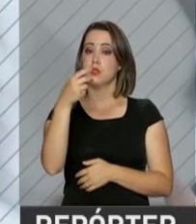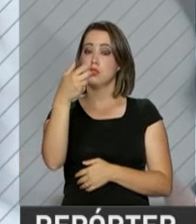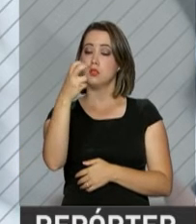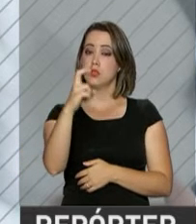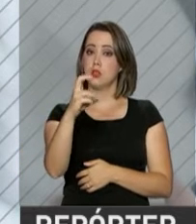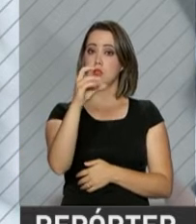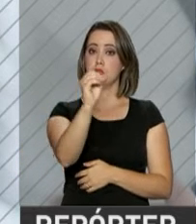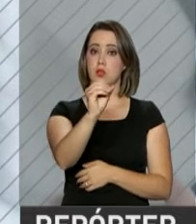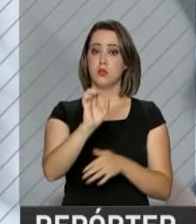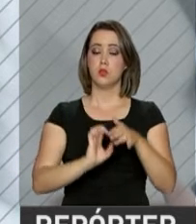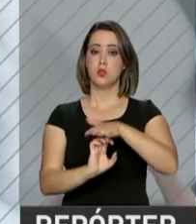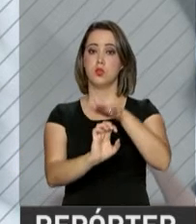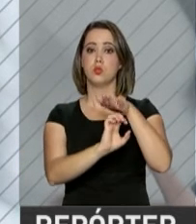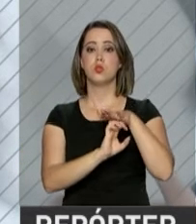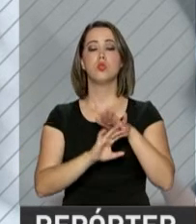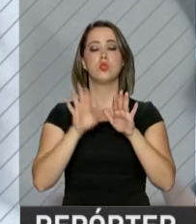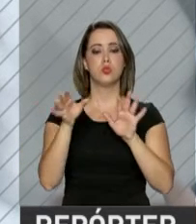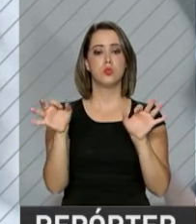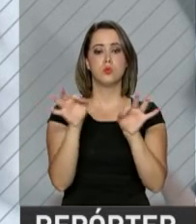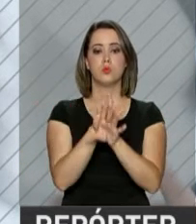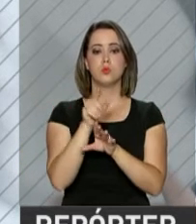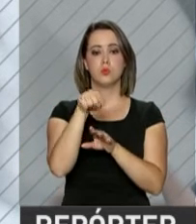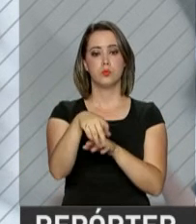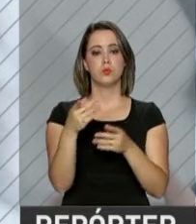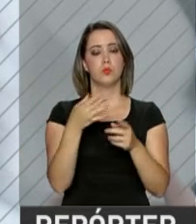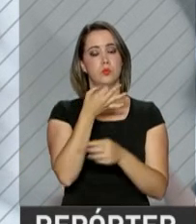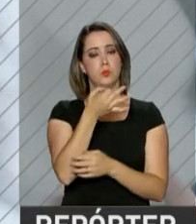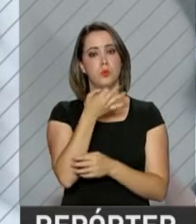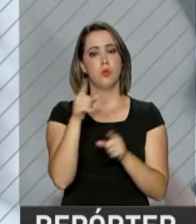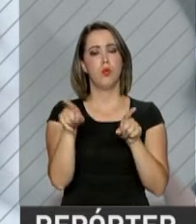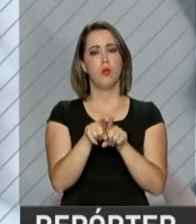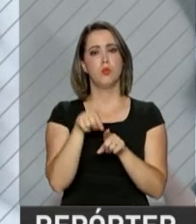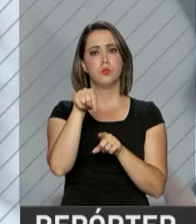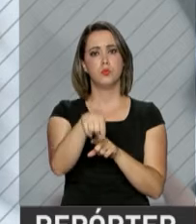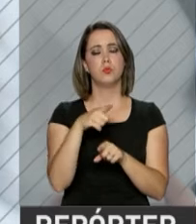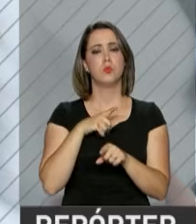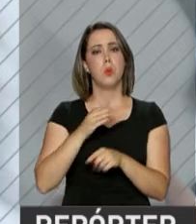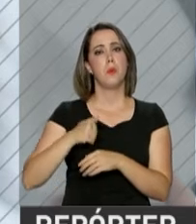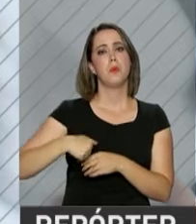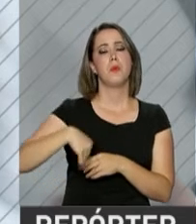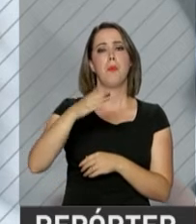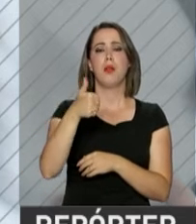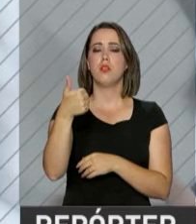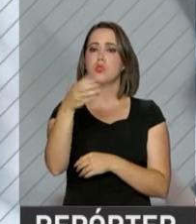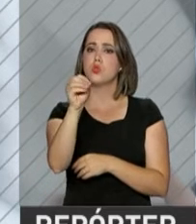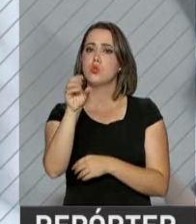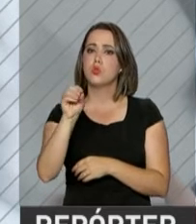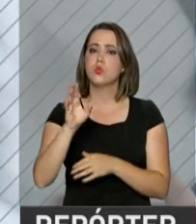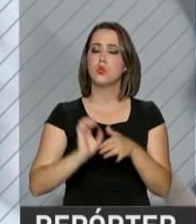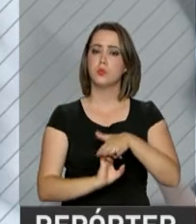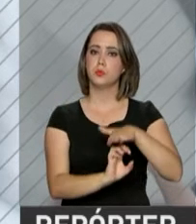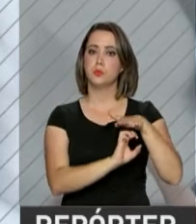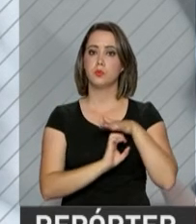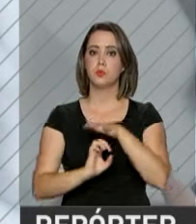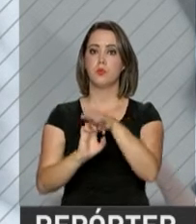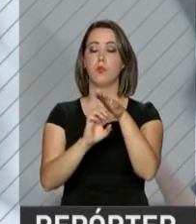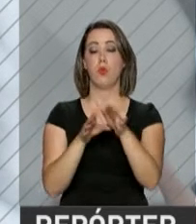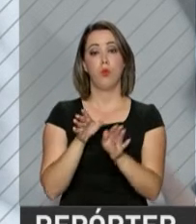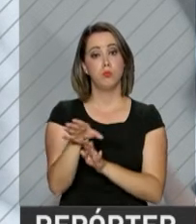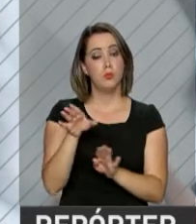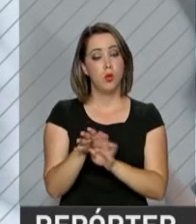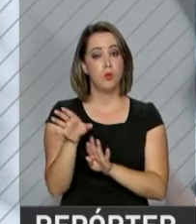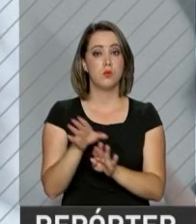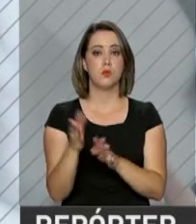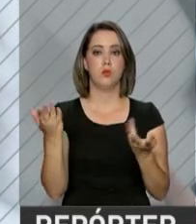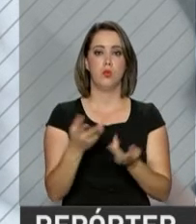concluíram a consultoria nessa primeira etapa do programa brasil mais produtivo e cerca de mil estão em processo de atendimento para os